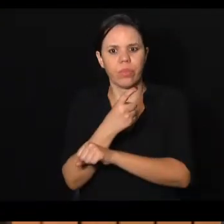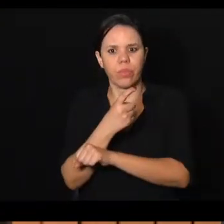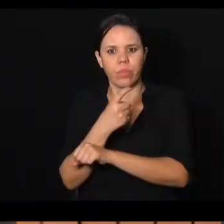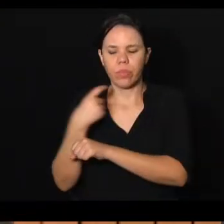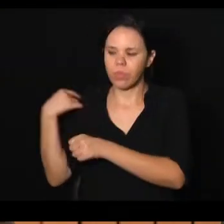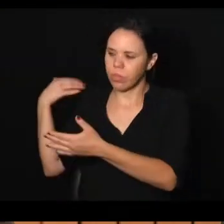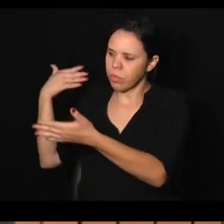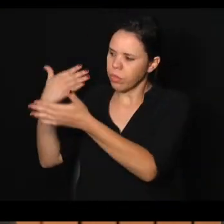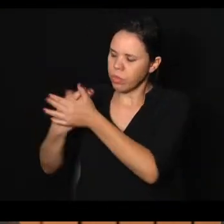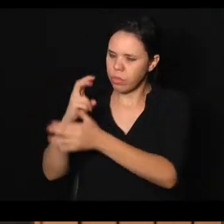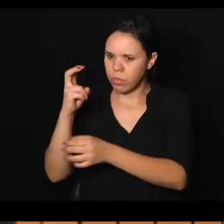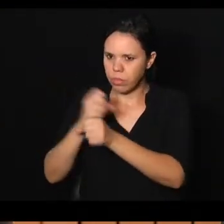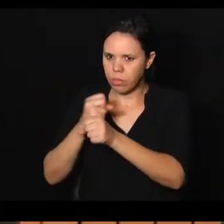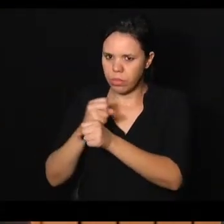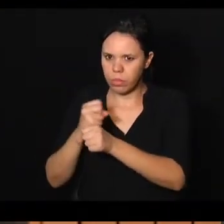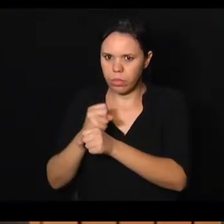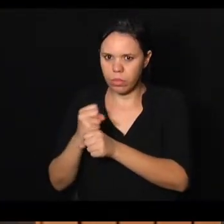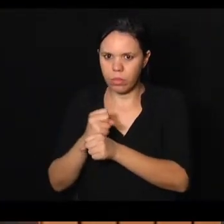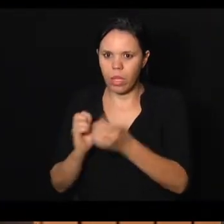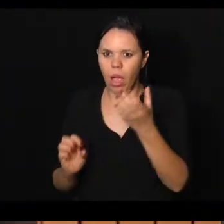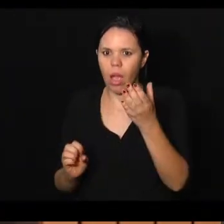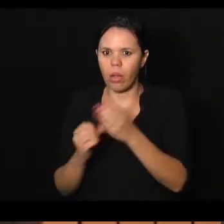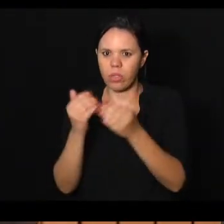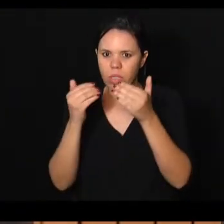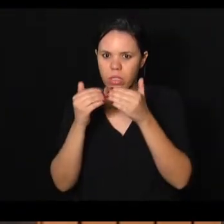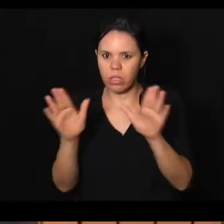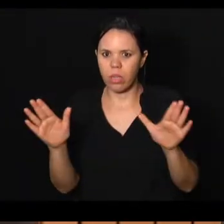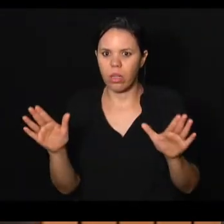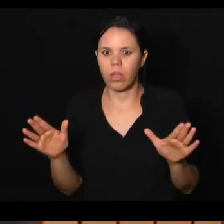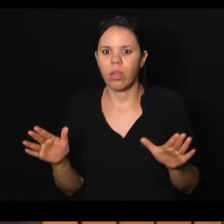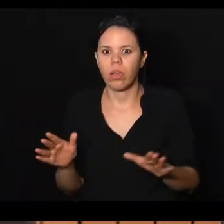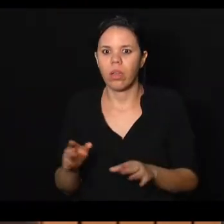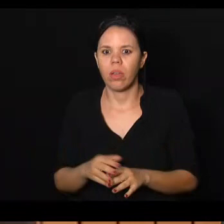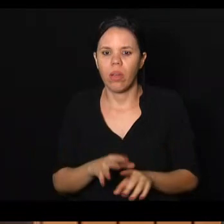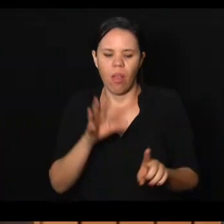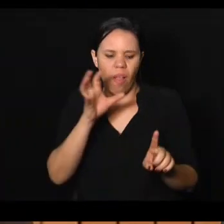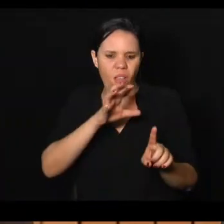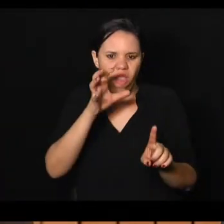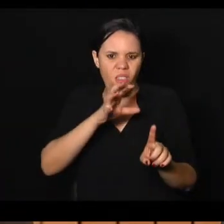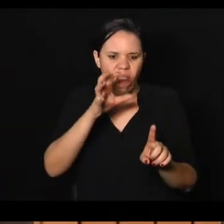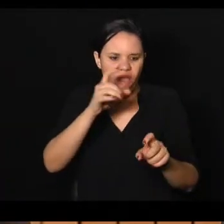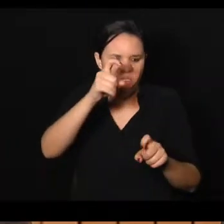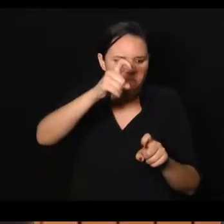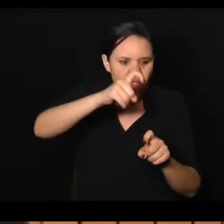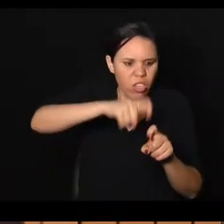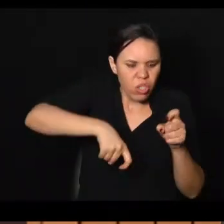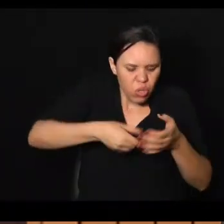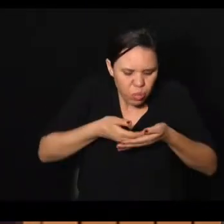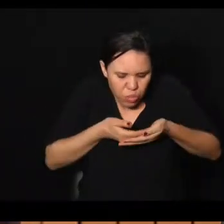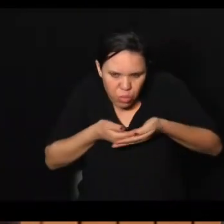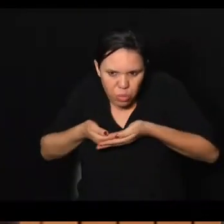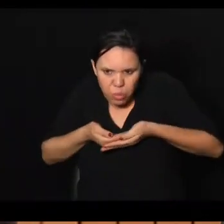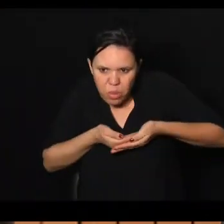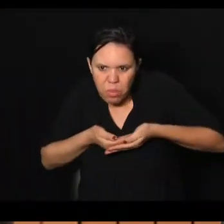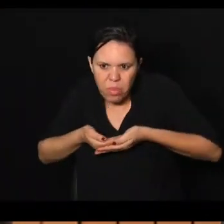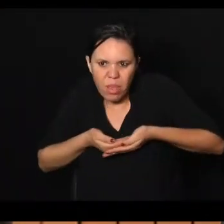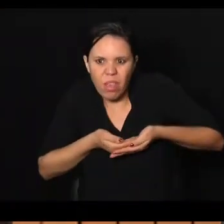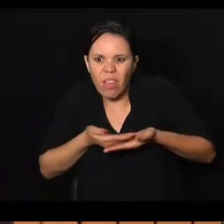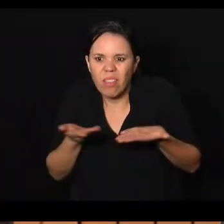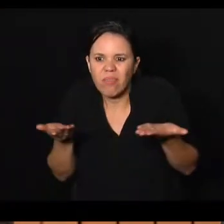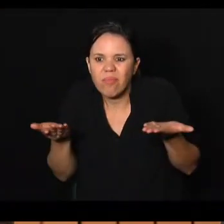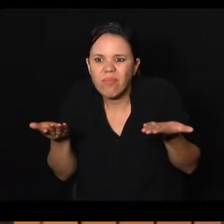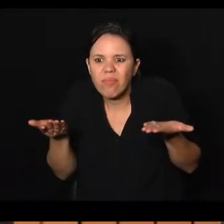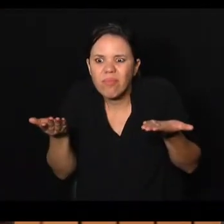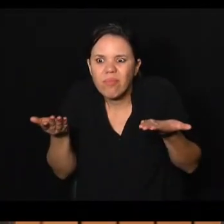últimos 5 anos explodiu no Brasil o estupro de bebês. E nós precisamos entender o que